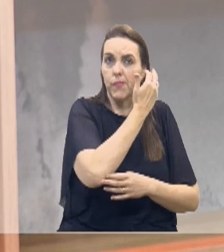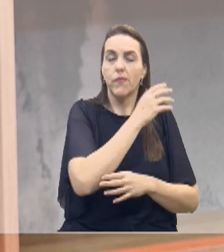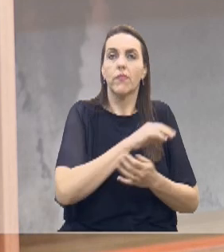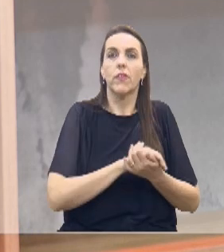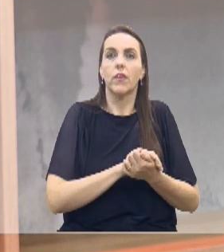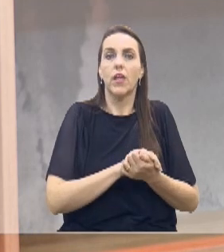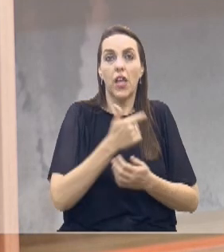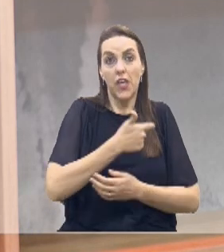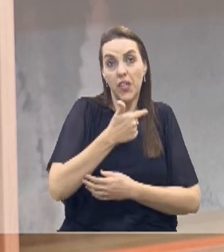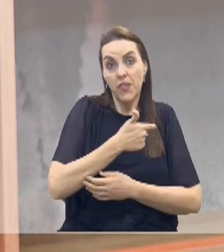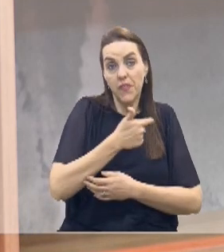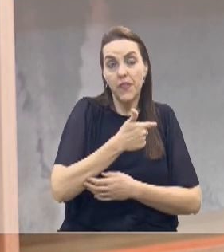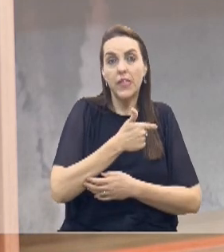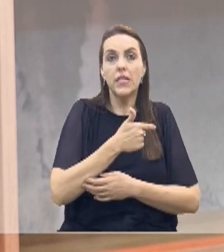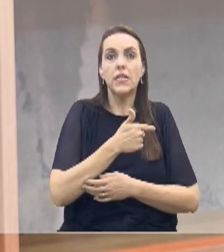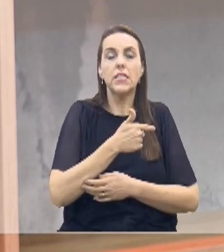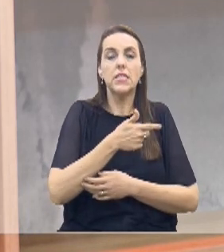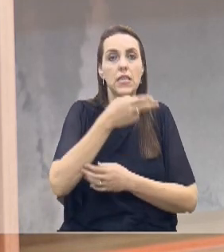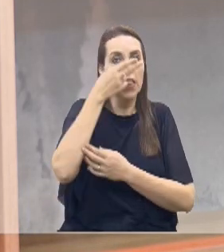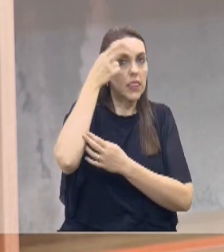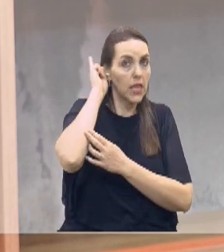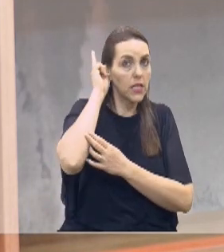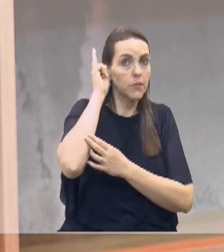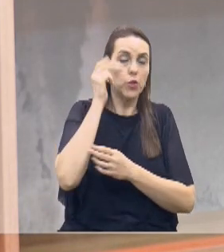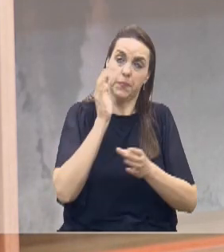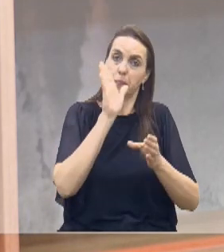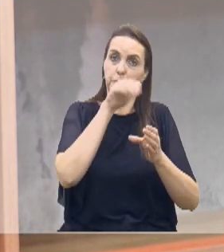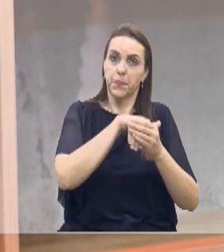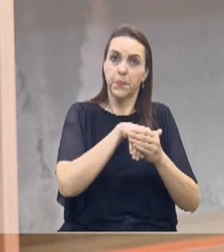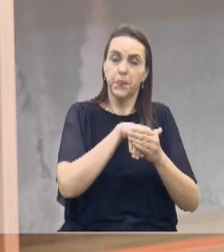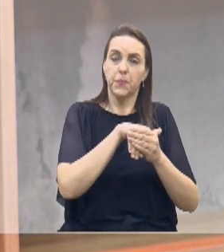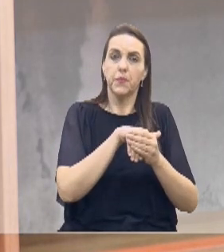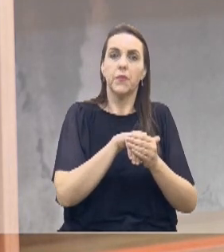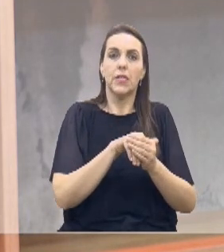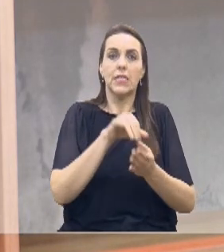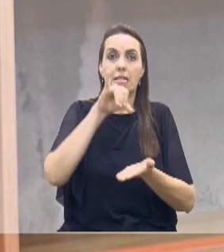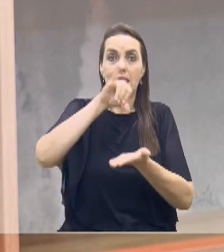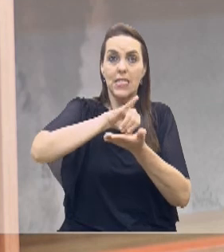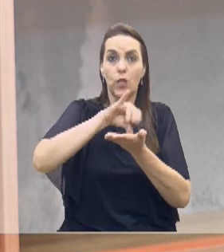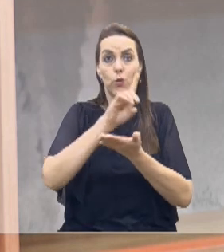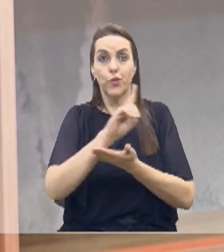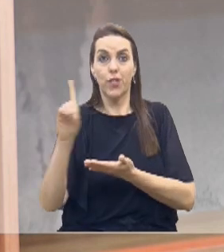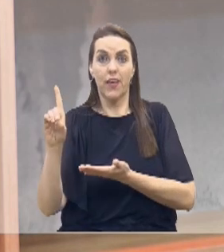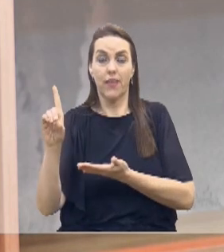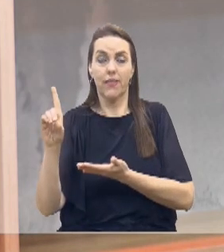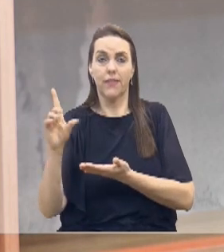o vice-prefeito Edson Nespolo, eleito, de centro-direita, digamos assim. A